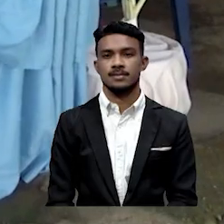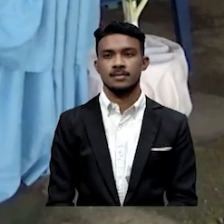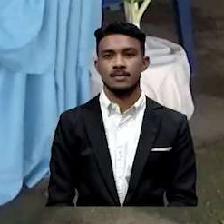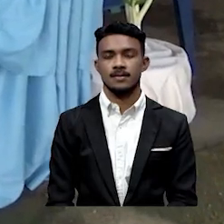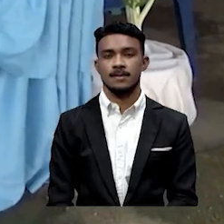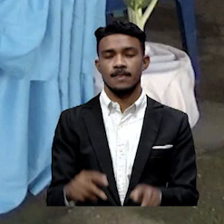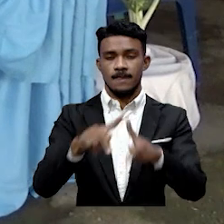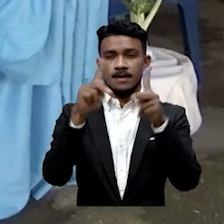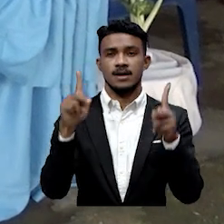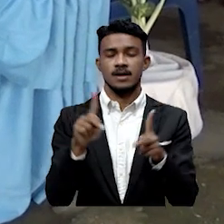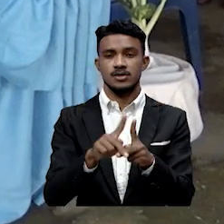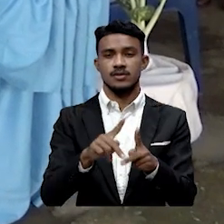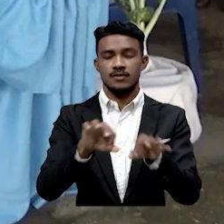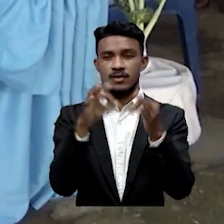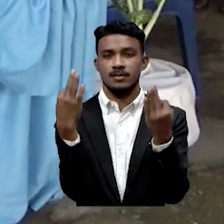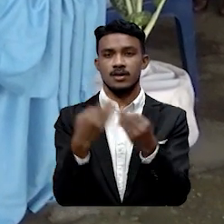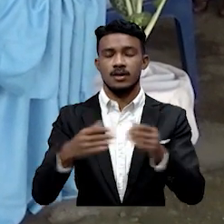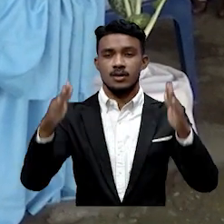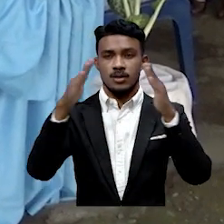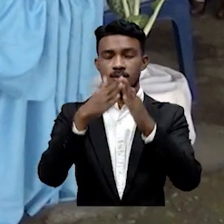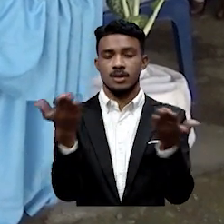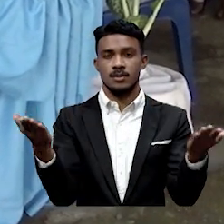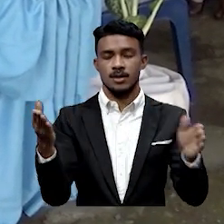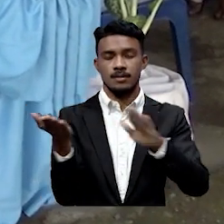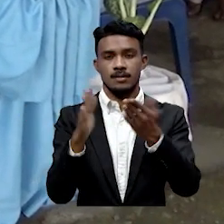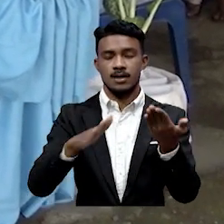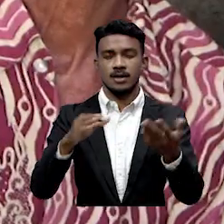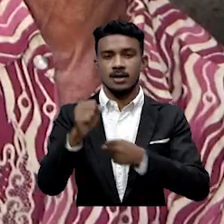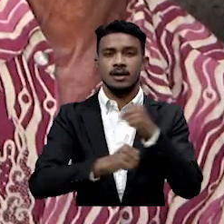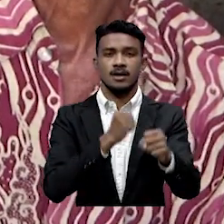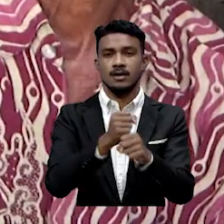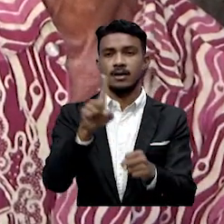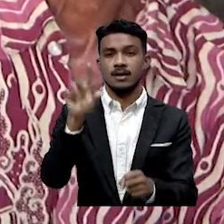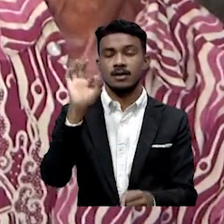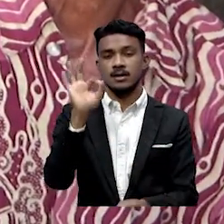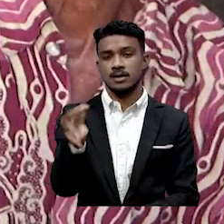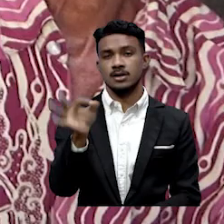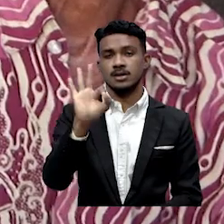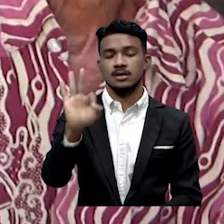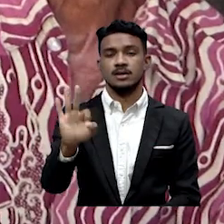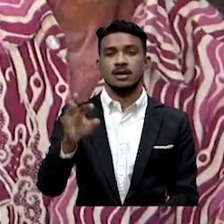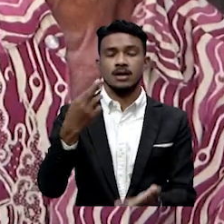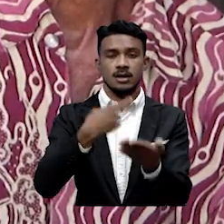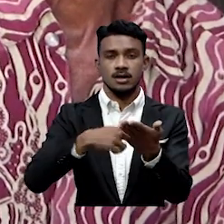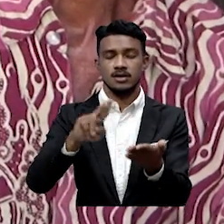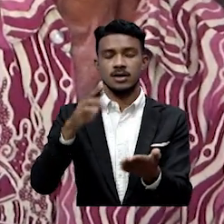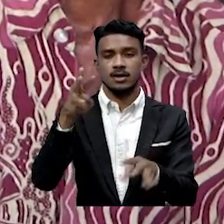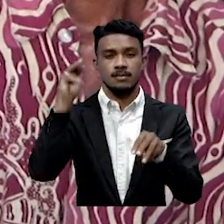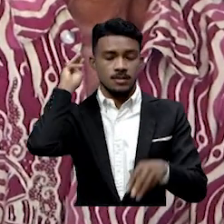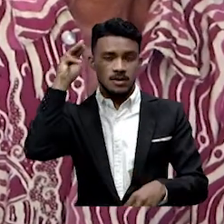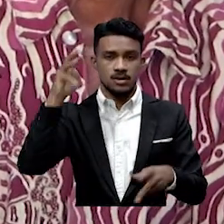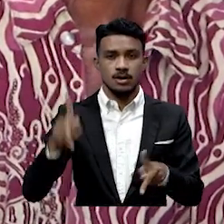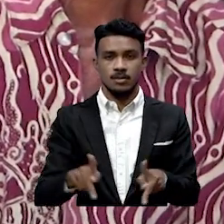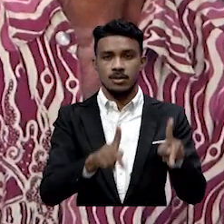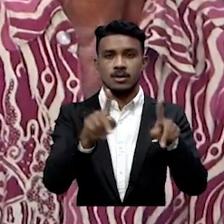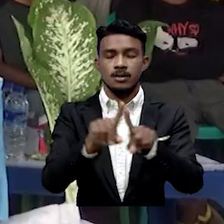Caso família Malesan Leusaga nebe mate e tina rihun ida tu sia se anulo recensia ne, resista ona iha Ministério Público,